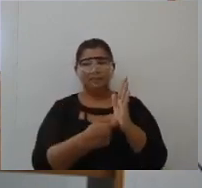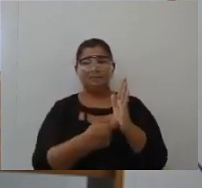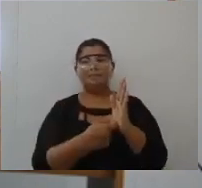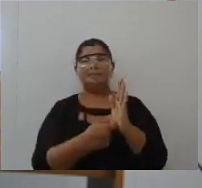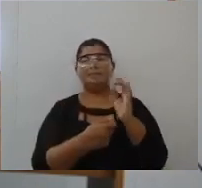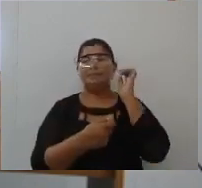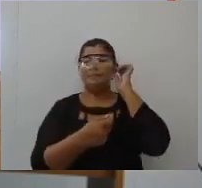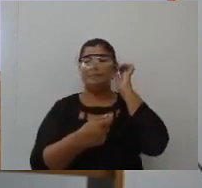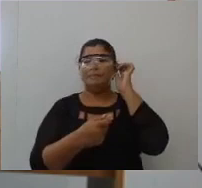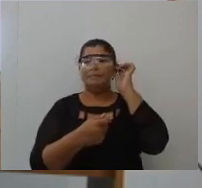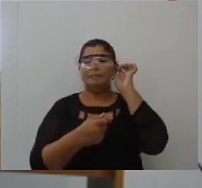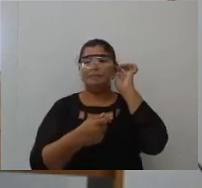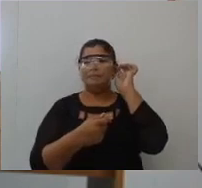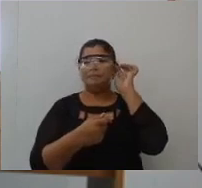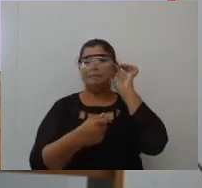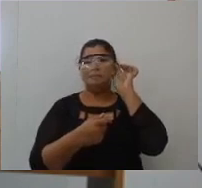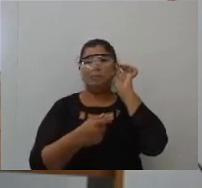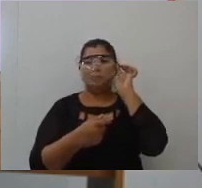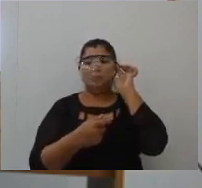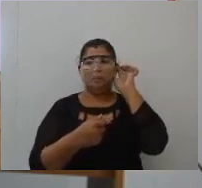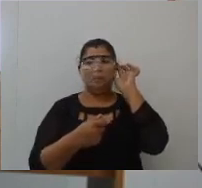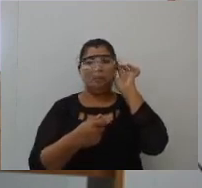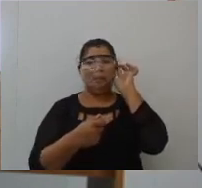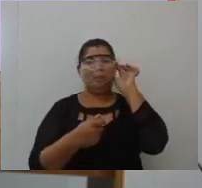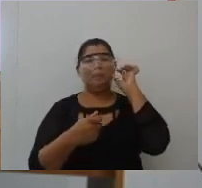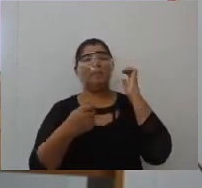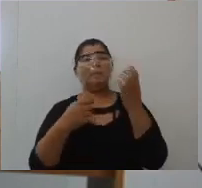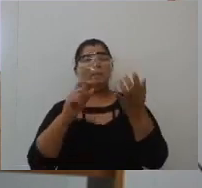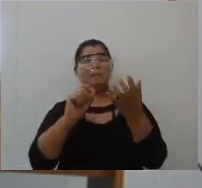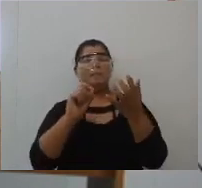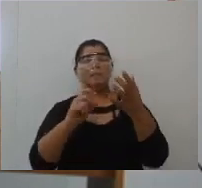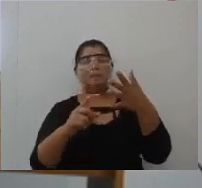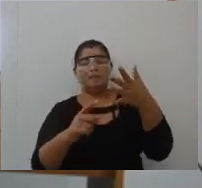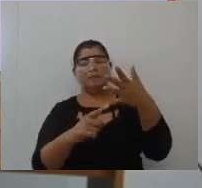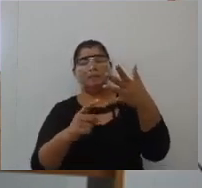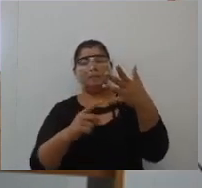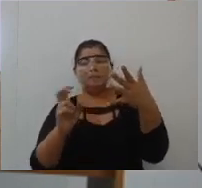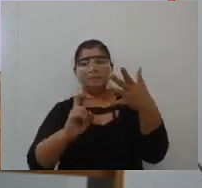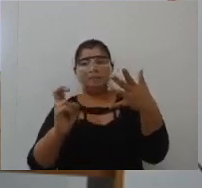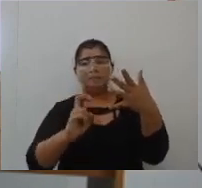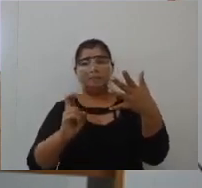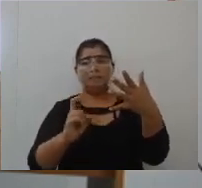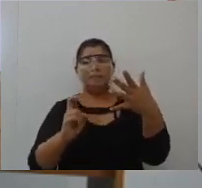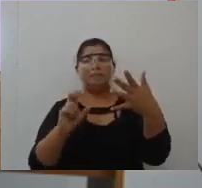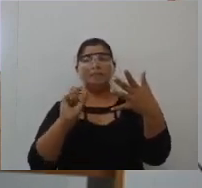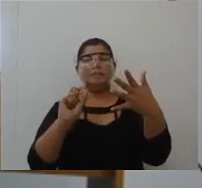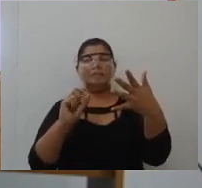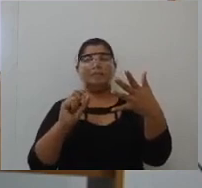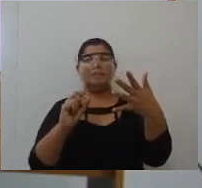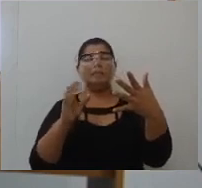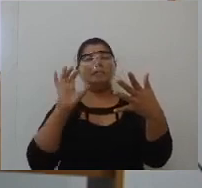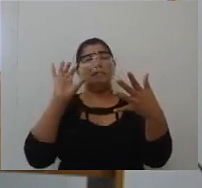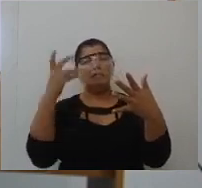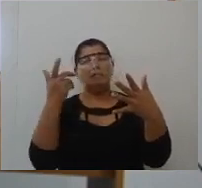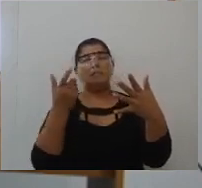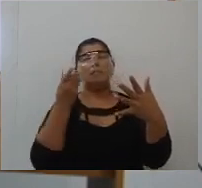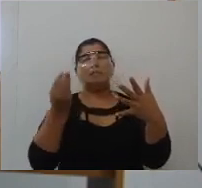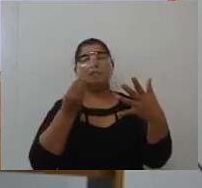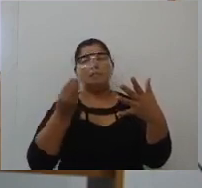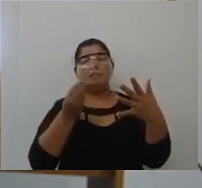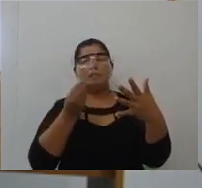sua pergunta, não foi? No meio da aula. A quinta competência, Jones, pede para a gente criar essa solução, né? Essa proposta